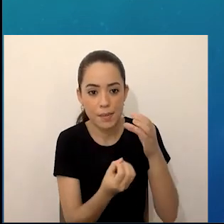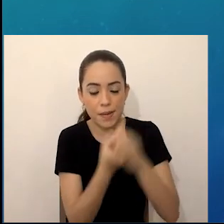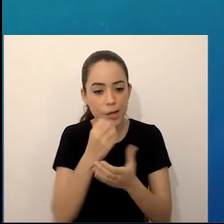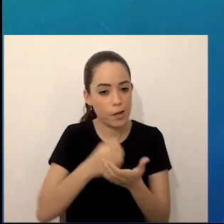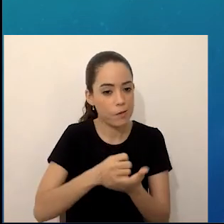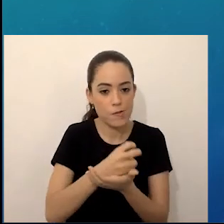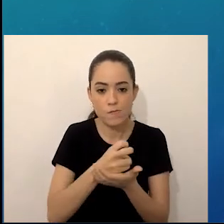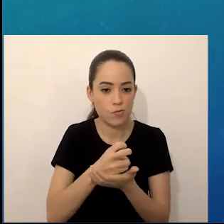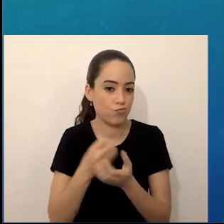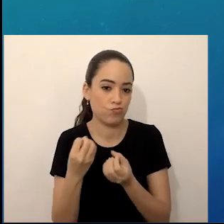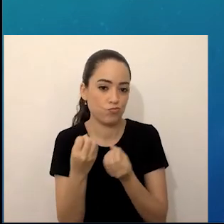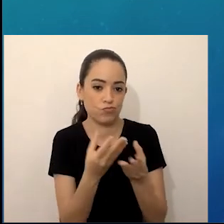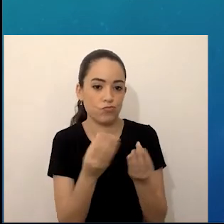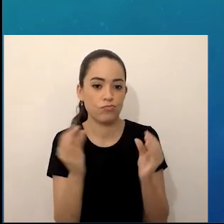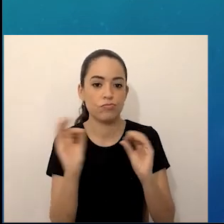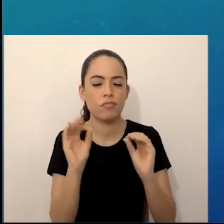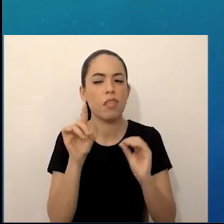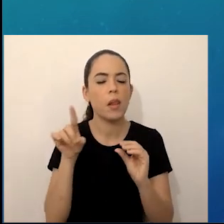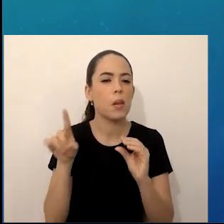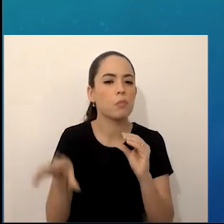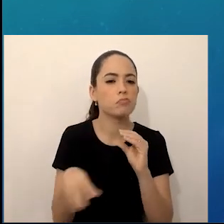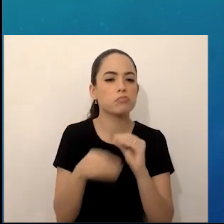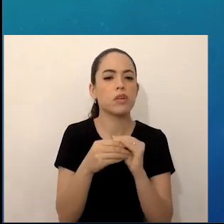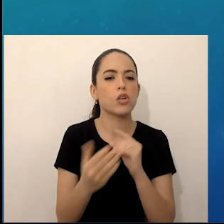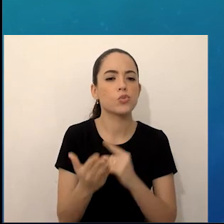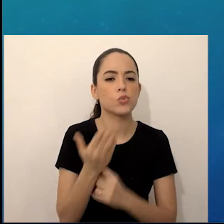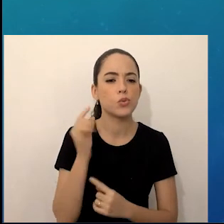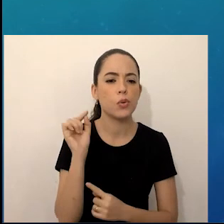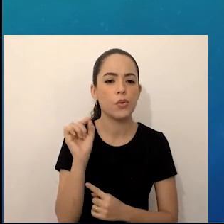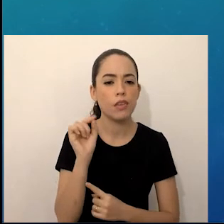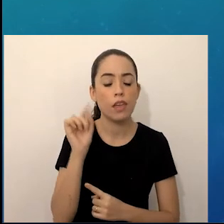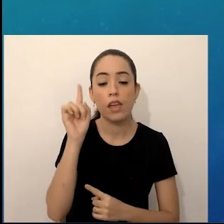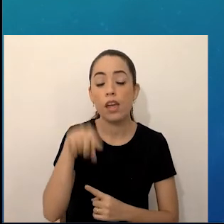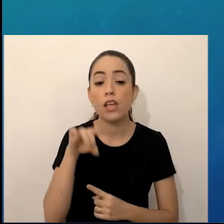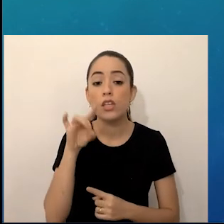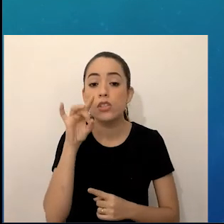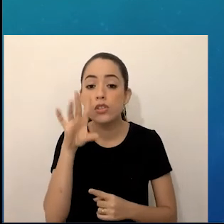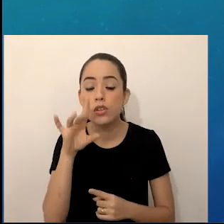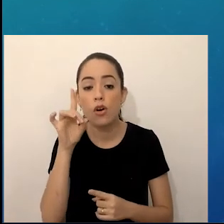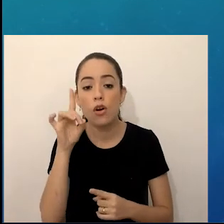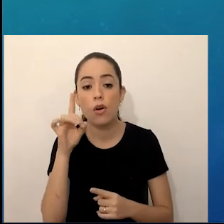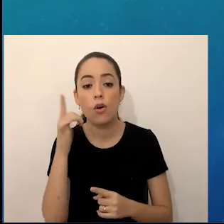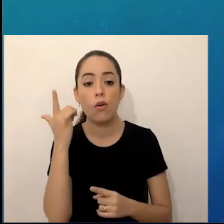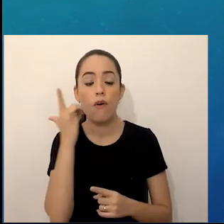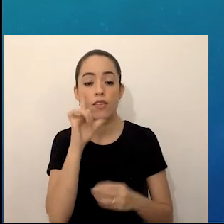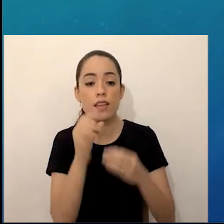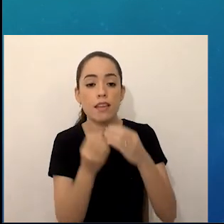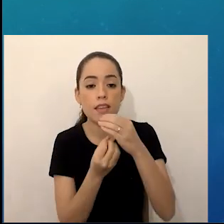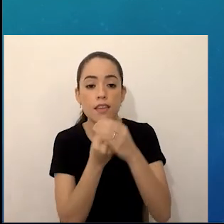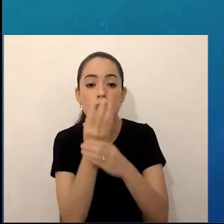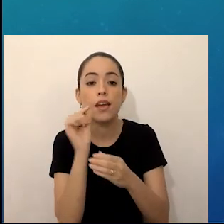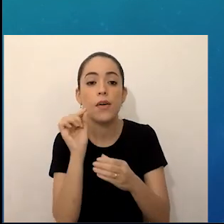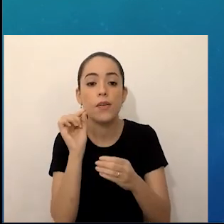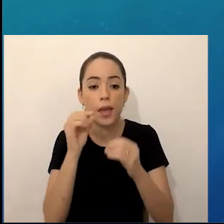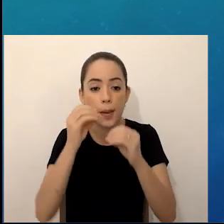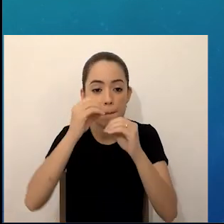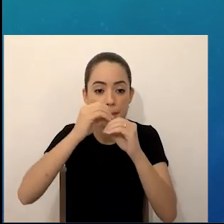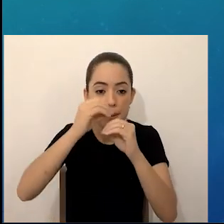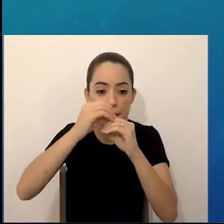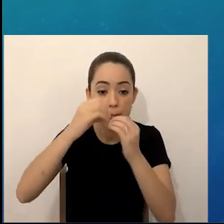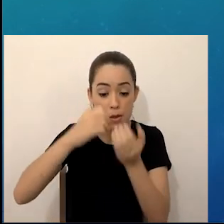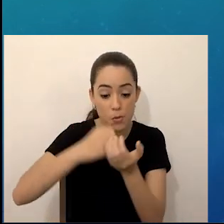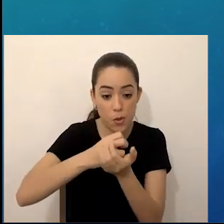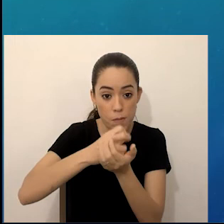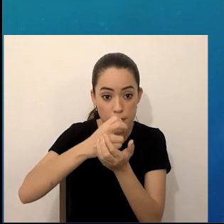embrião. A sua contribuição será apenas para a formação das